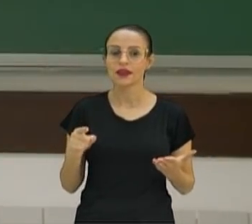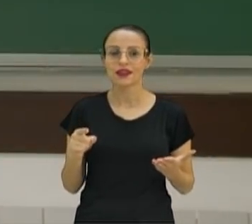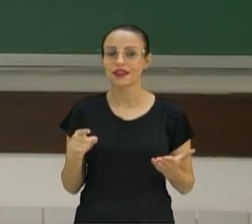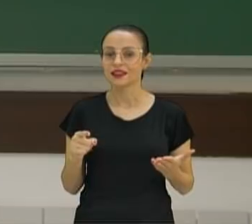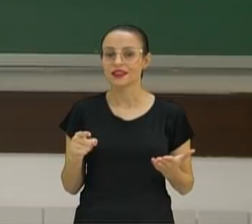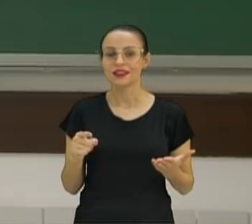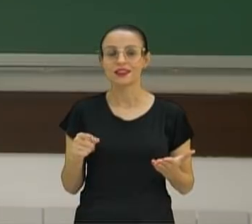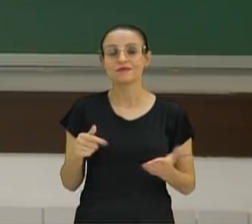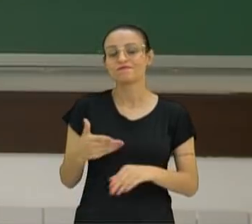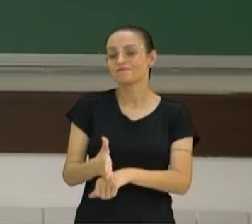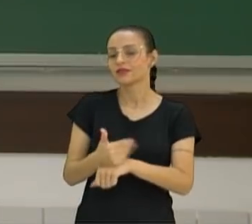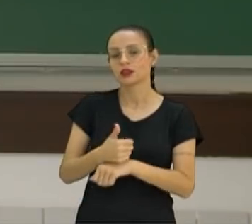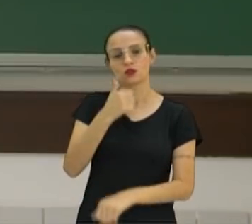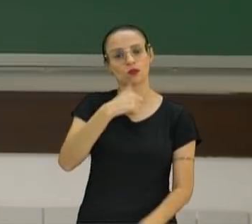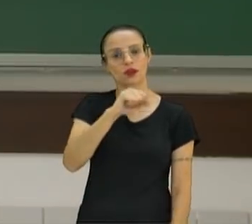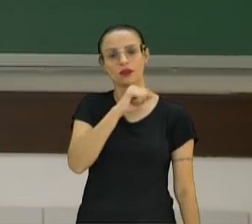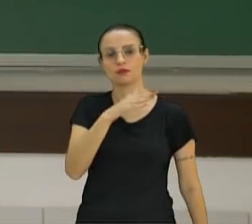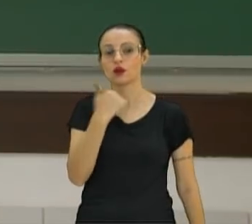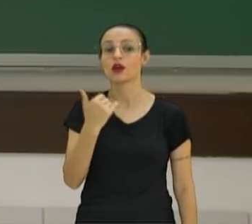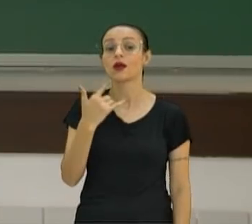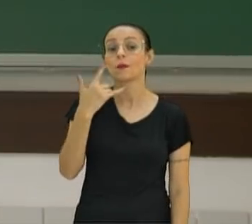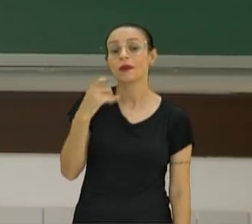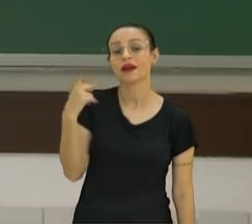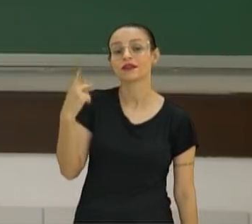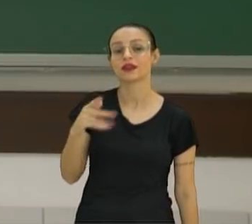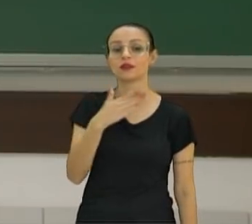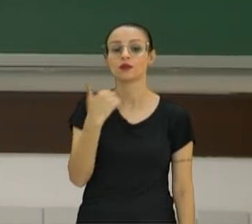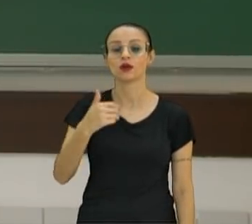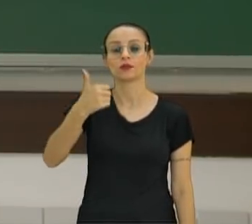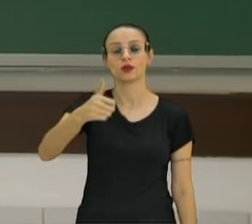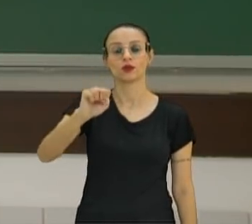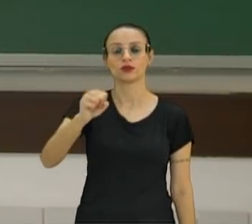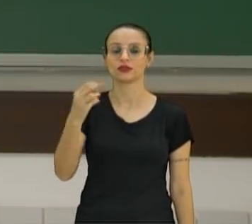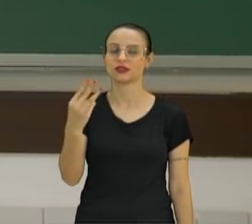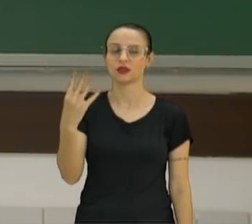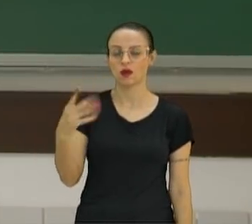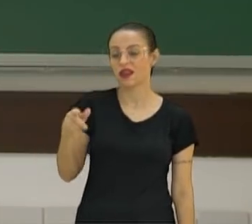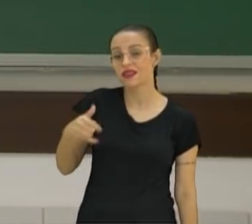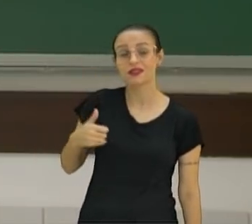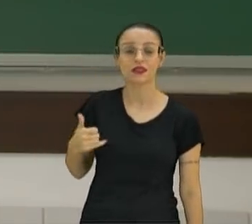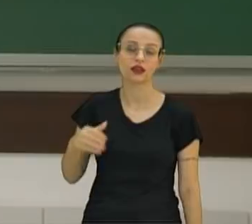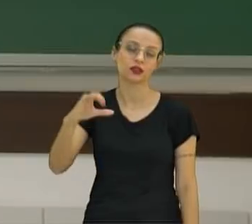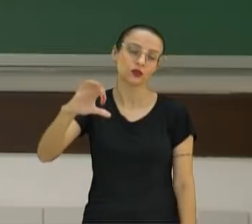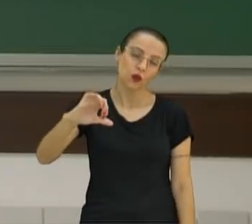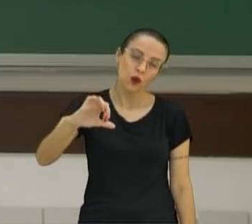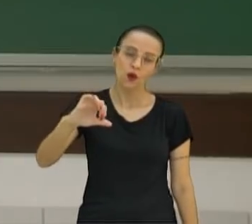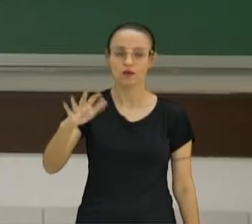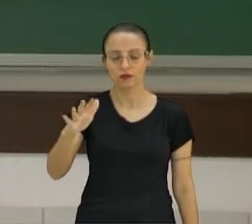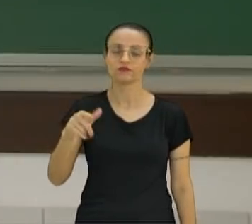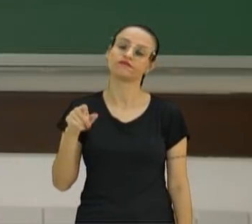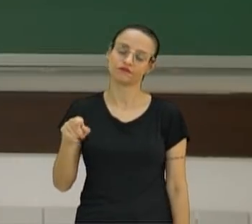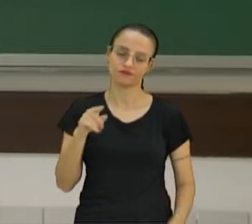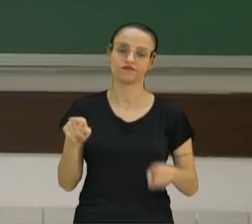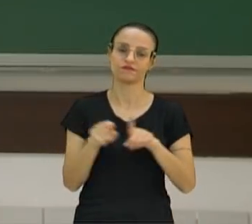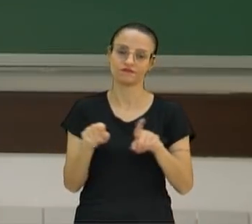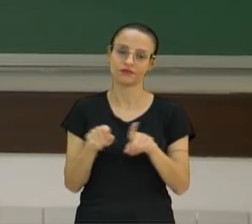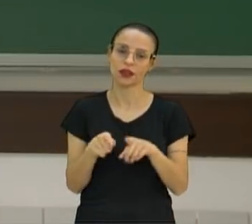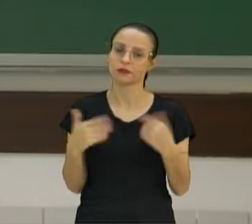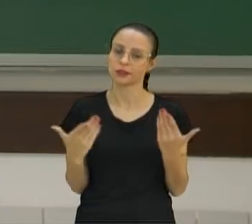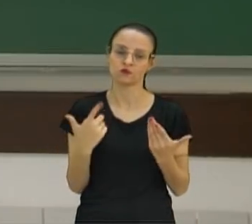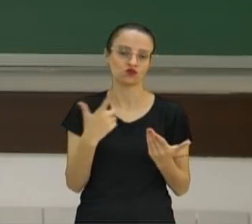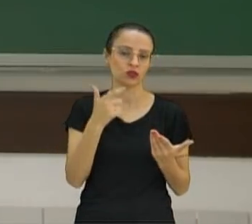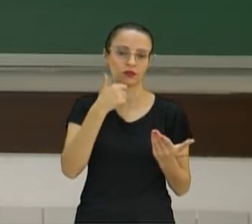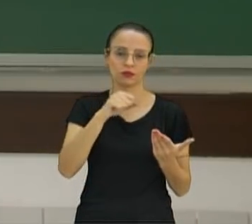de mãe muito cedo e o pai vai falecer em 1834, ele tinha cerca de 8, 9 anos de idade, ele também fica órfão